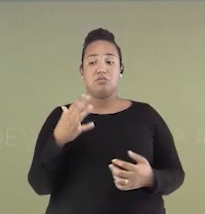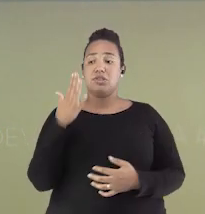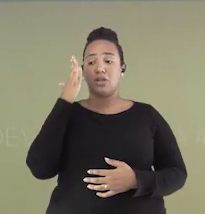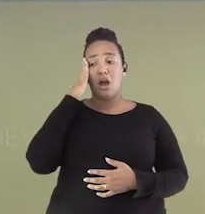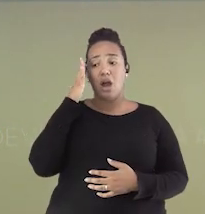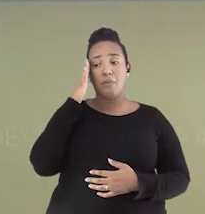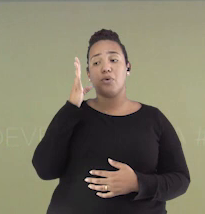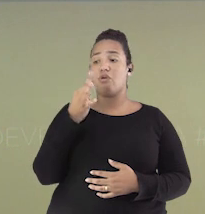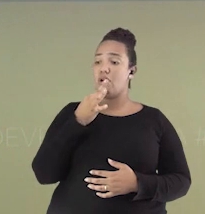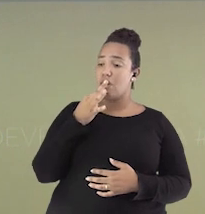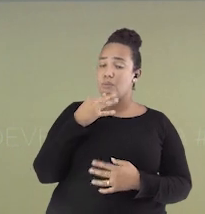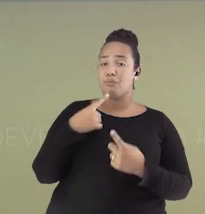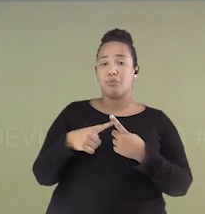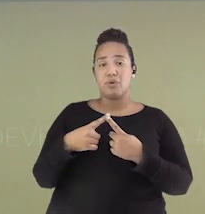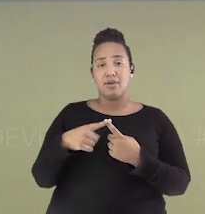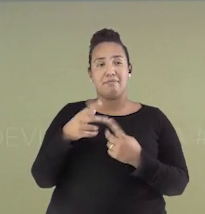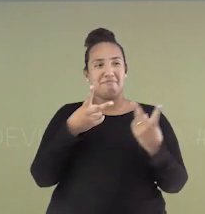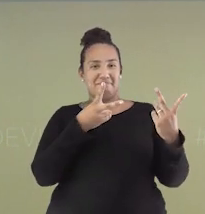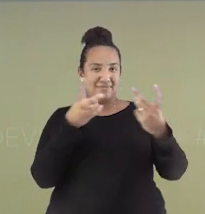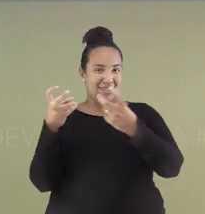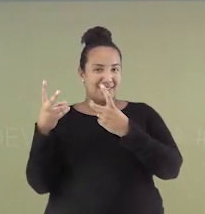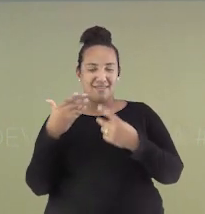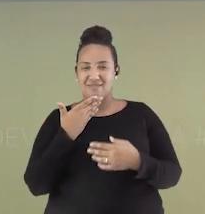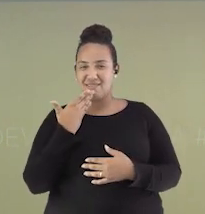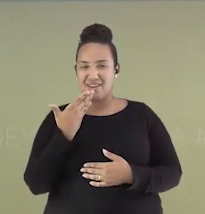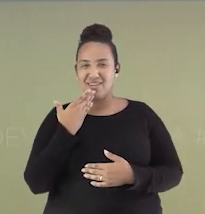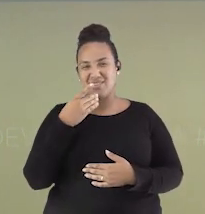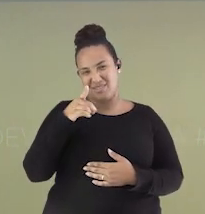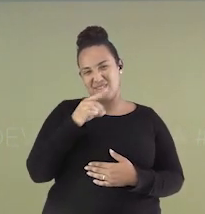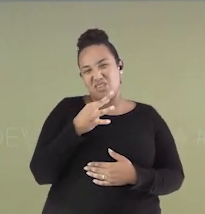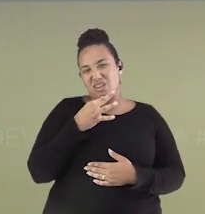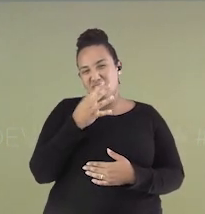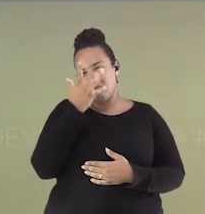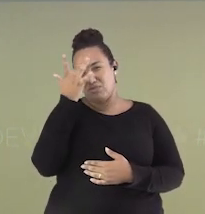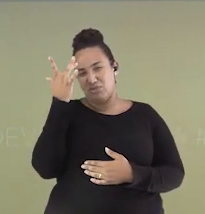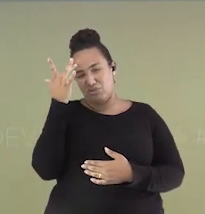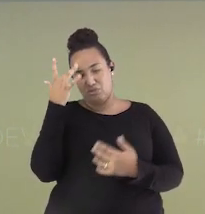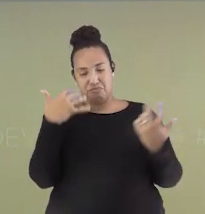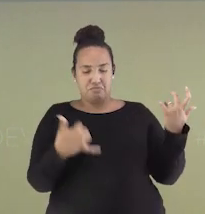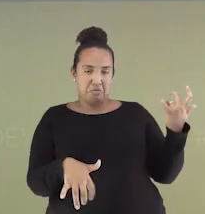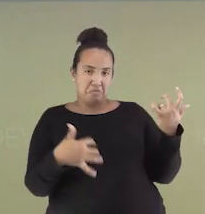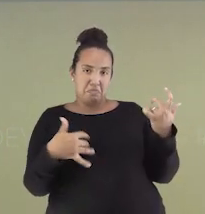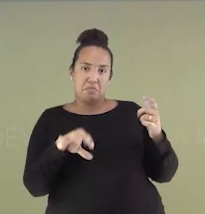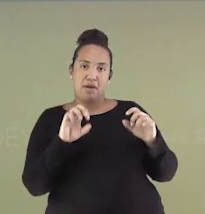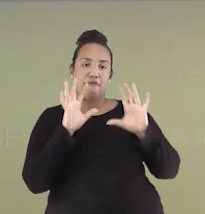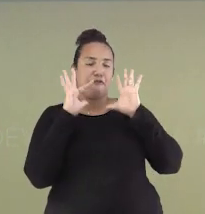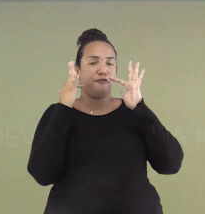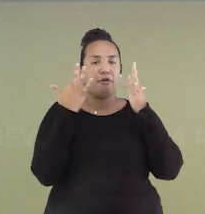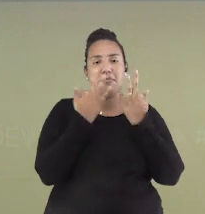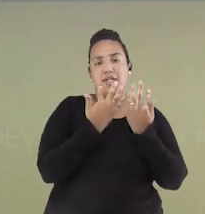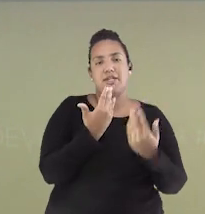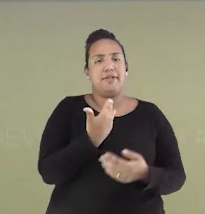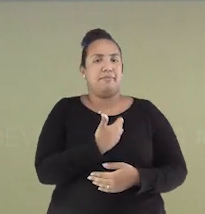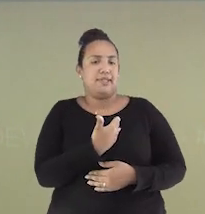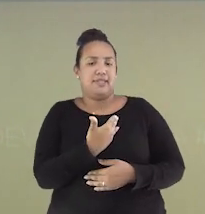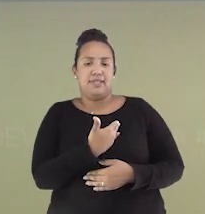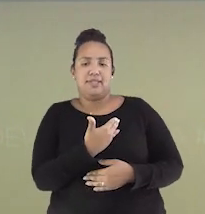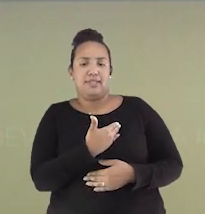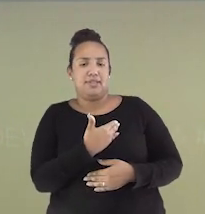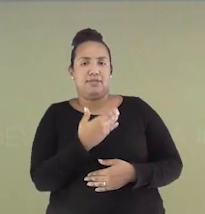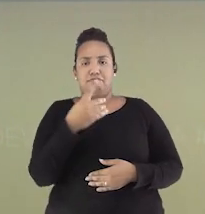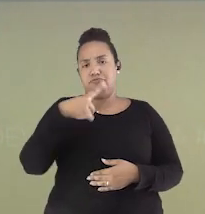porque é um instrumentos muito popular Aposto que cada um de vocês conhece alguém que toca violão seja na família